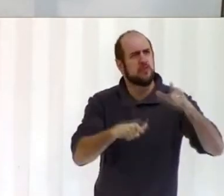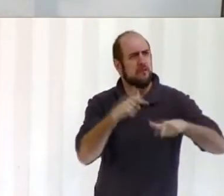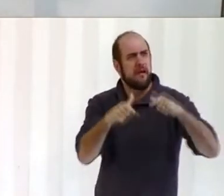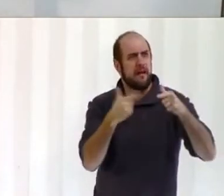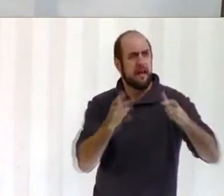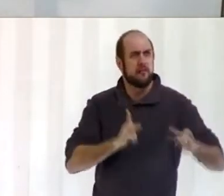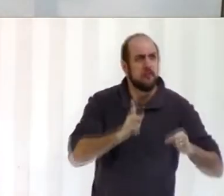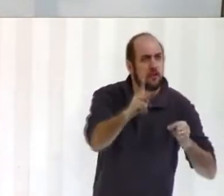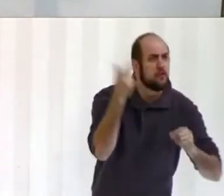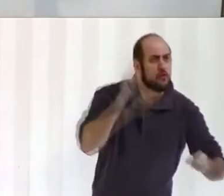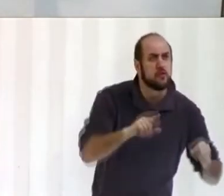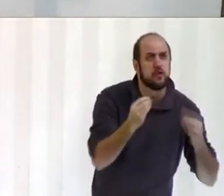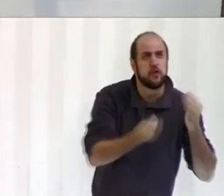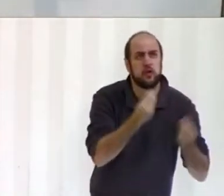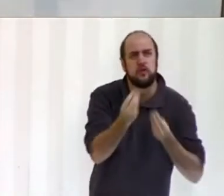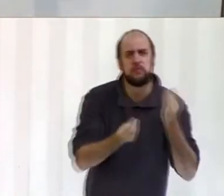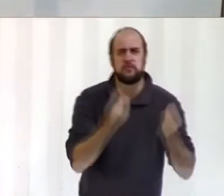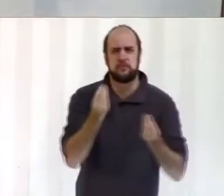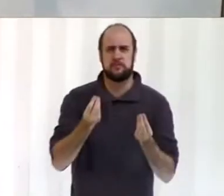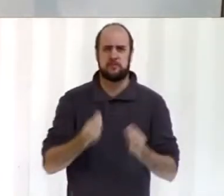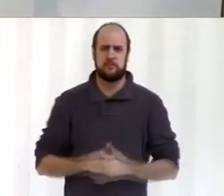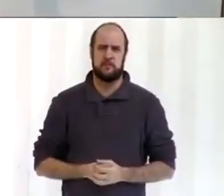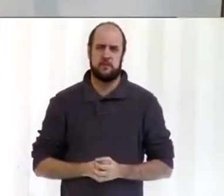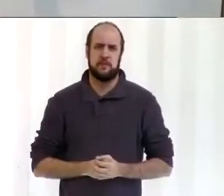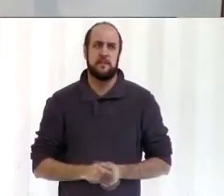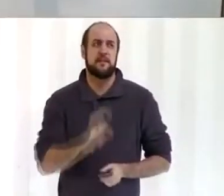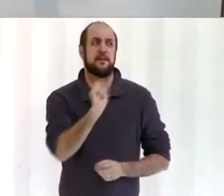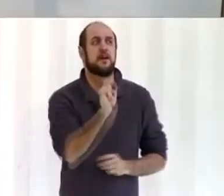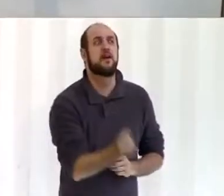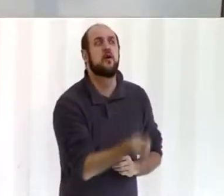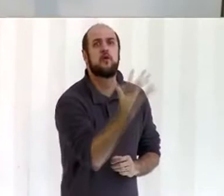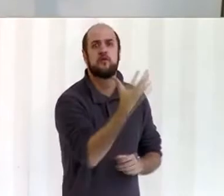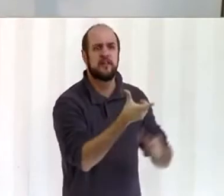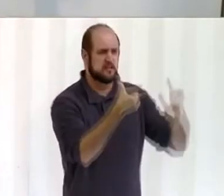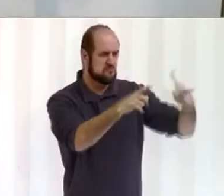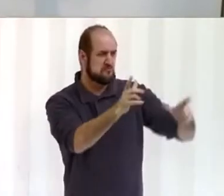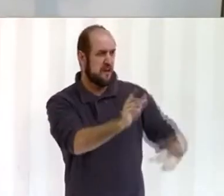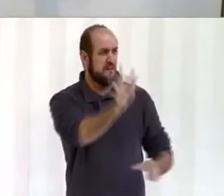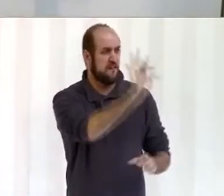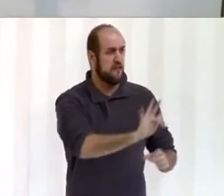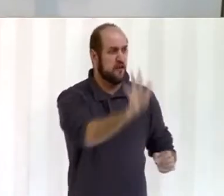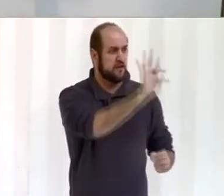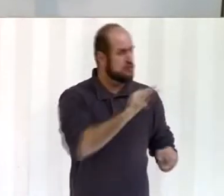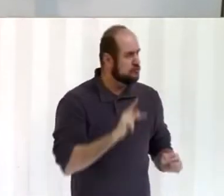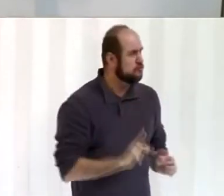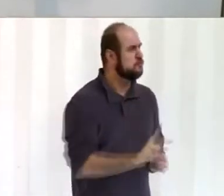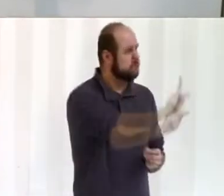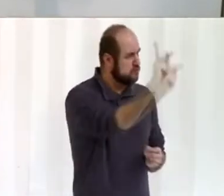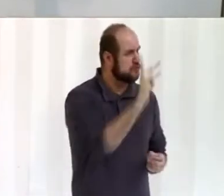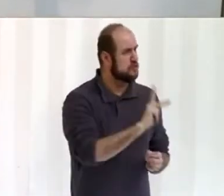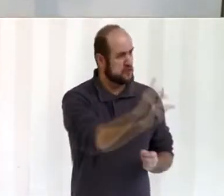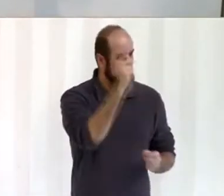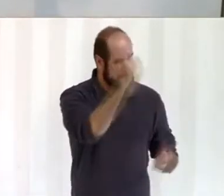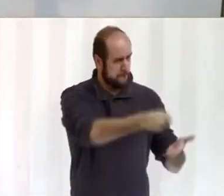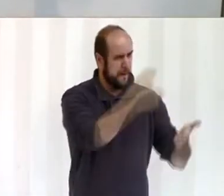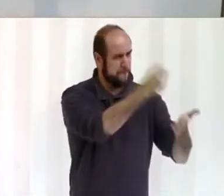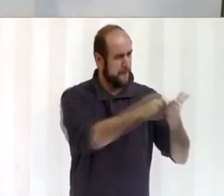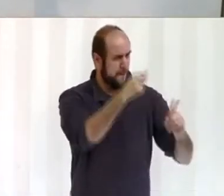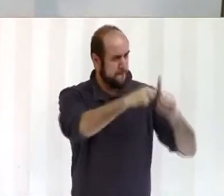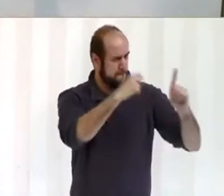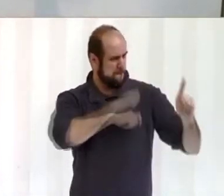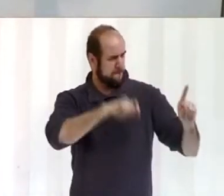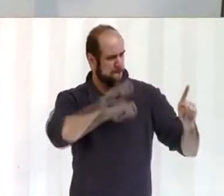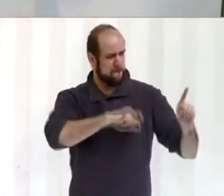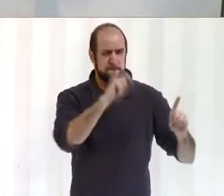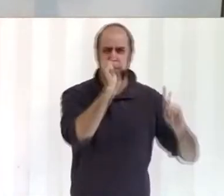saber, o que acontece nessa universidade? O que tem essa universidade que continua mantendo o salário de todos os